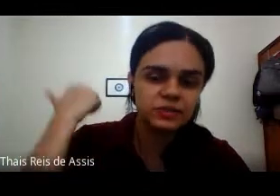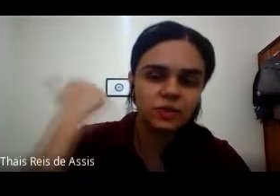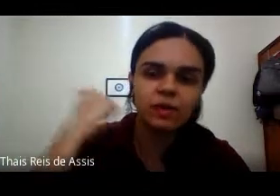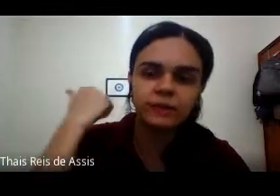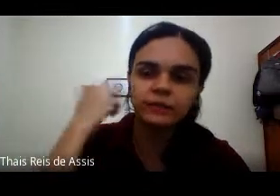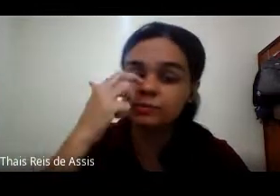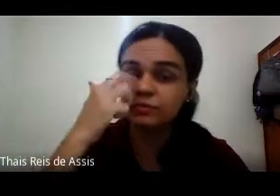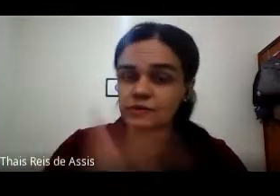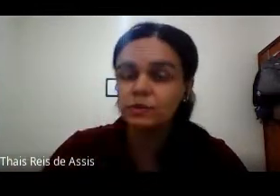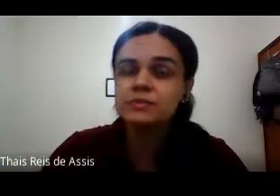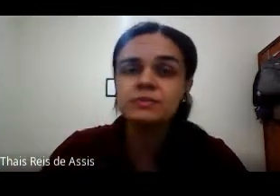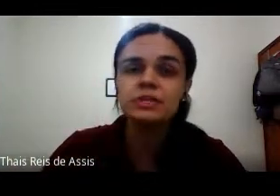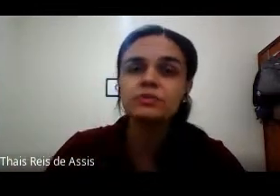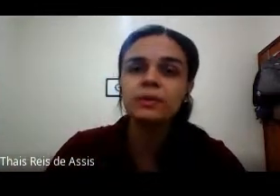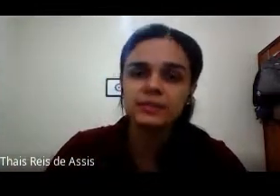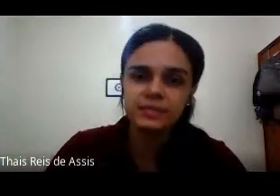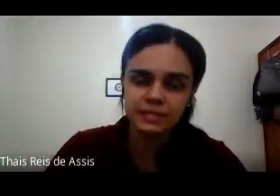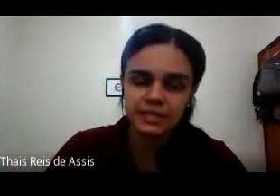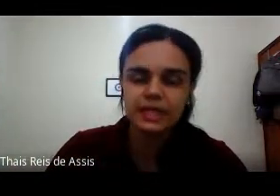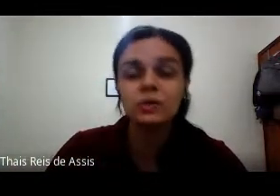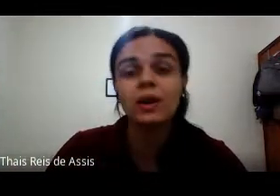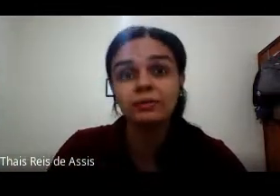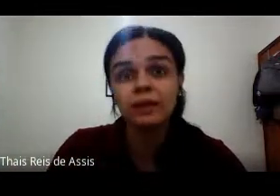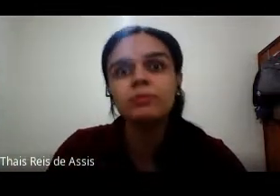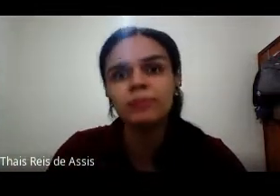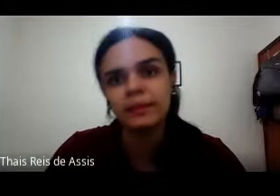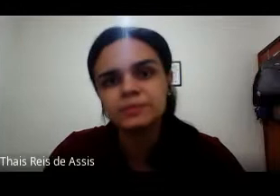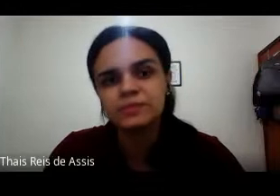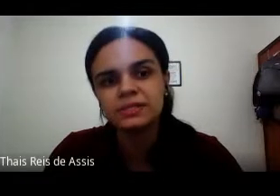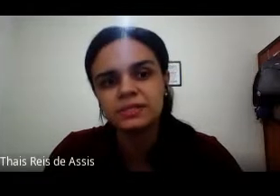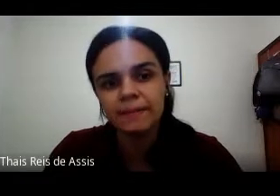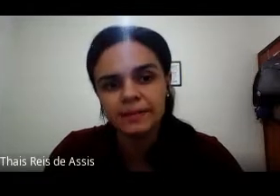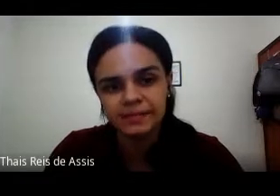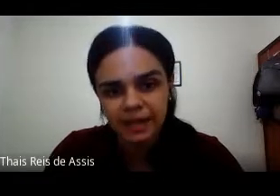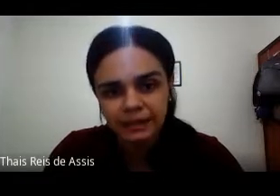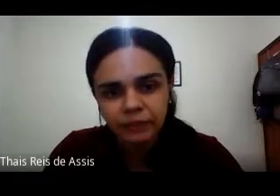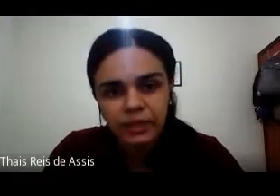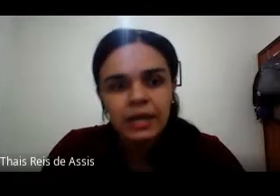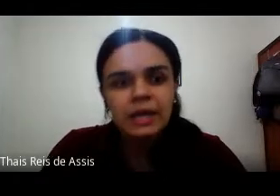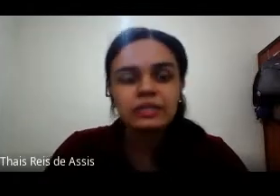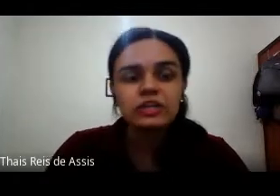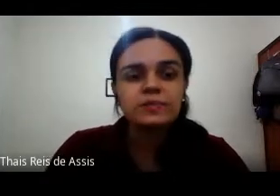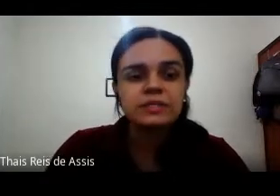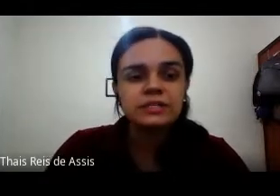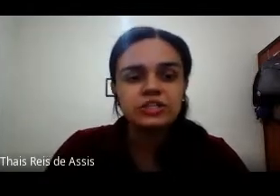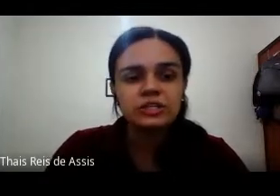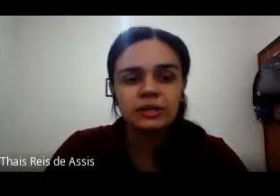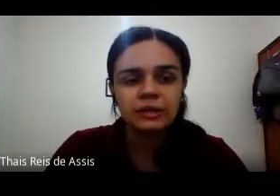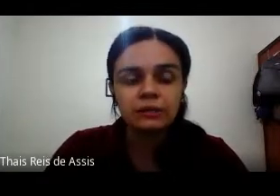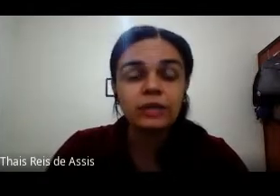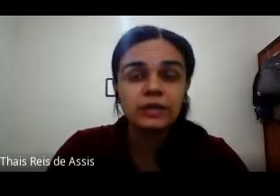valorizar a escola, os professores, mas a gente nunca pode esquecer que a escola ela tem problemas, precisa ser repensada. Que a gente precisa